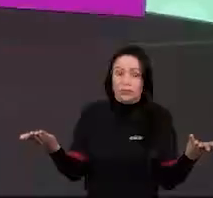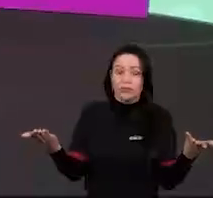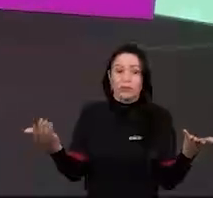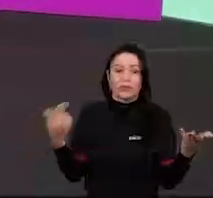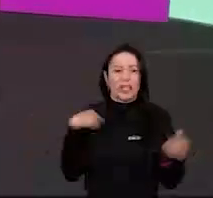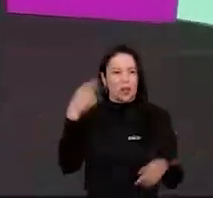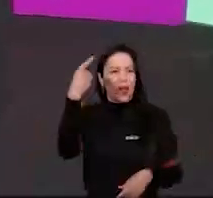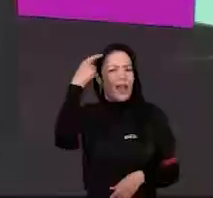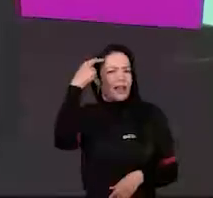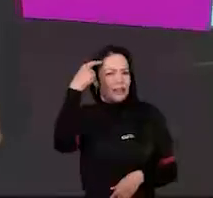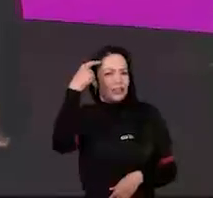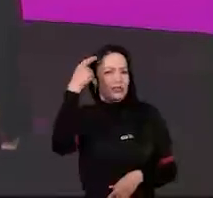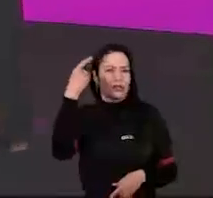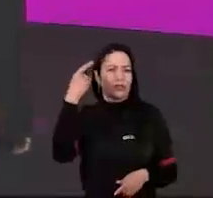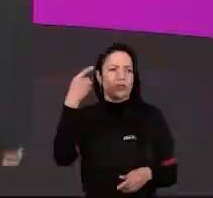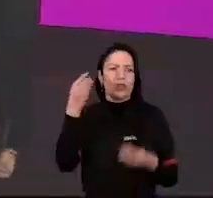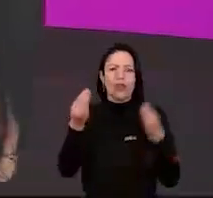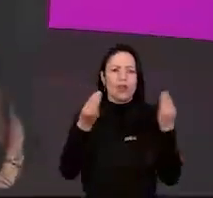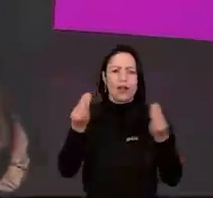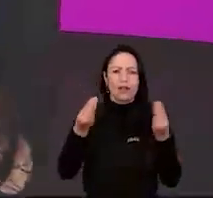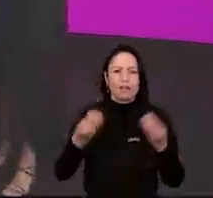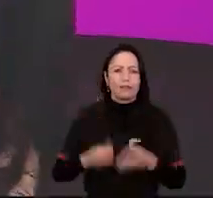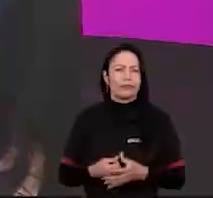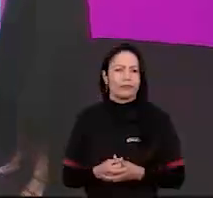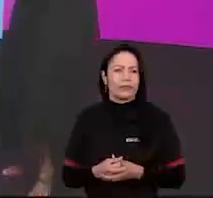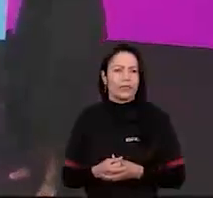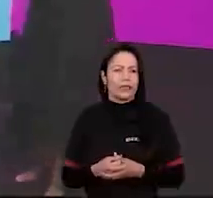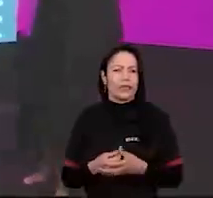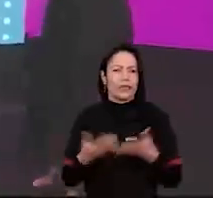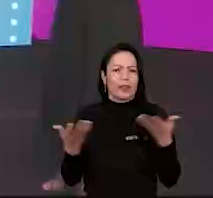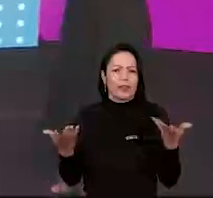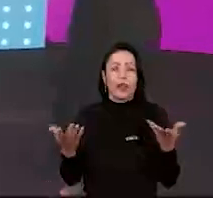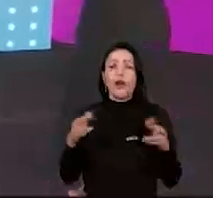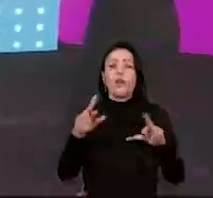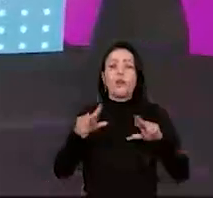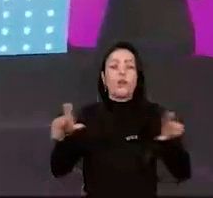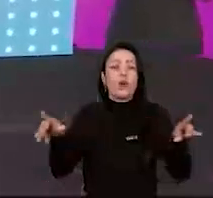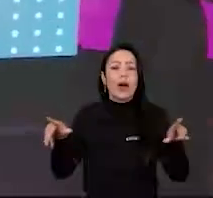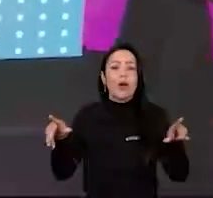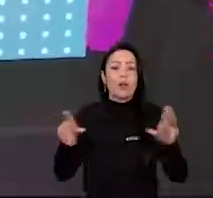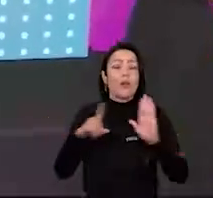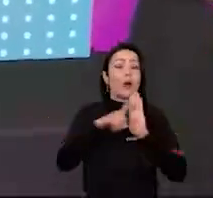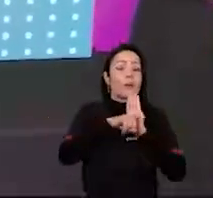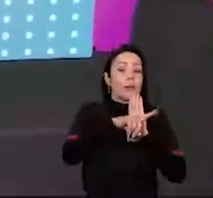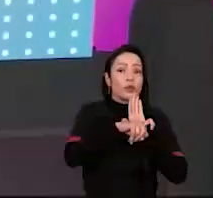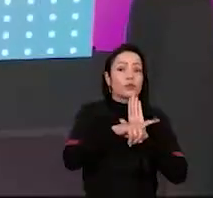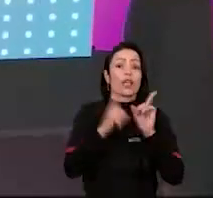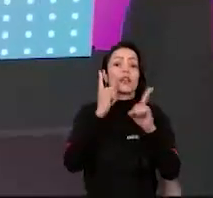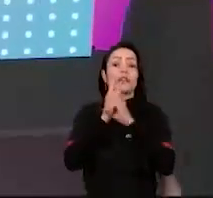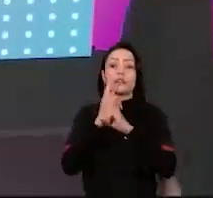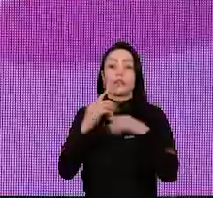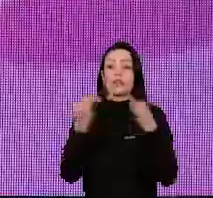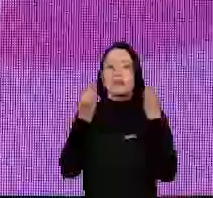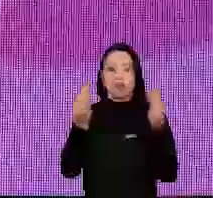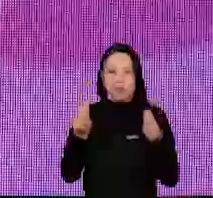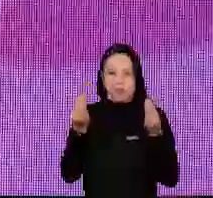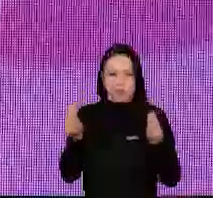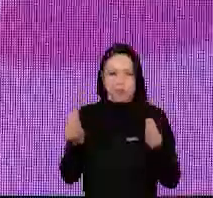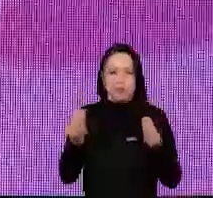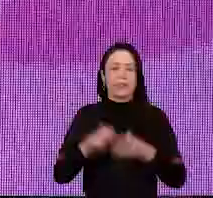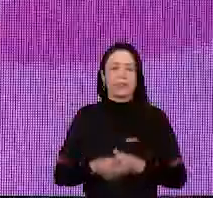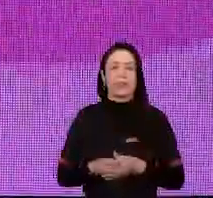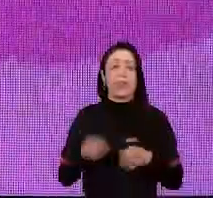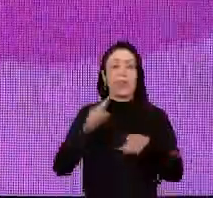de um proteus, ou de uma pseudomonas, um proteus e um estáfilo multiresistente, para eu entender como eu vou lidar,